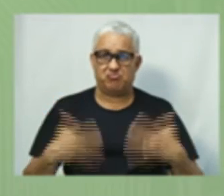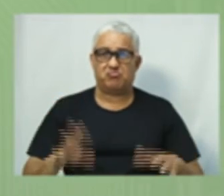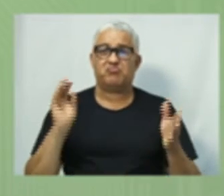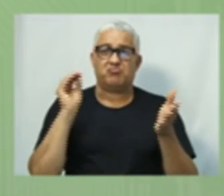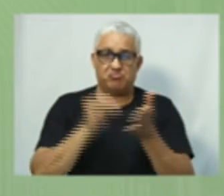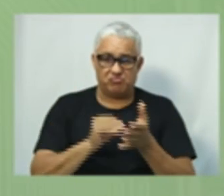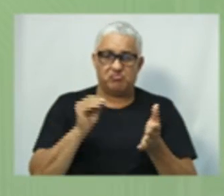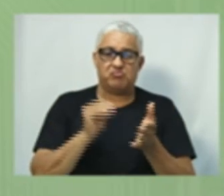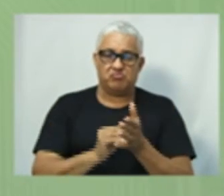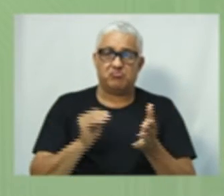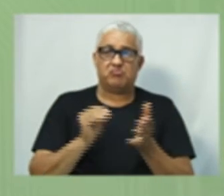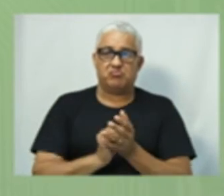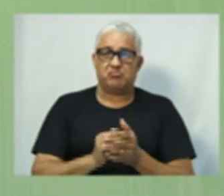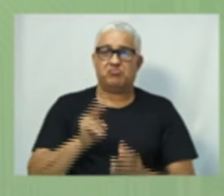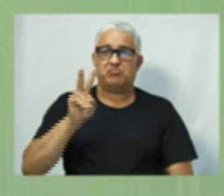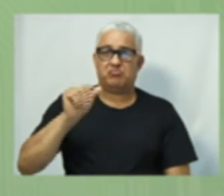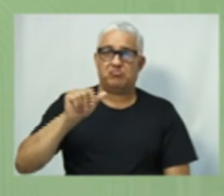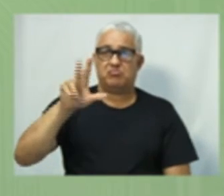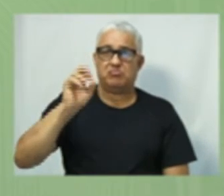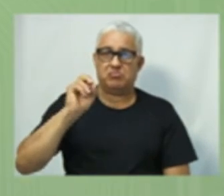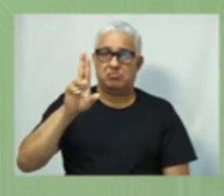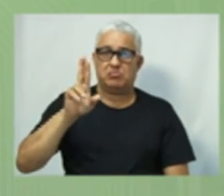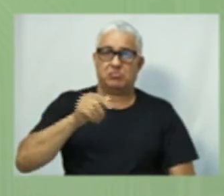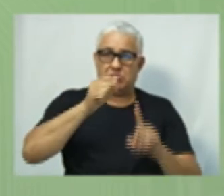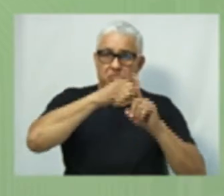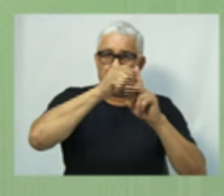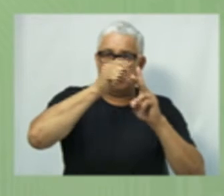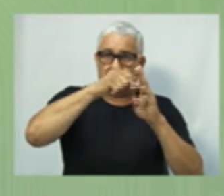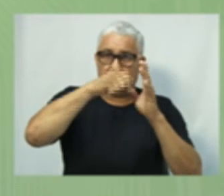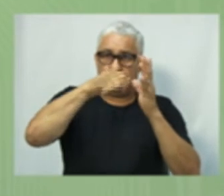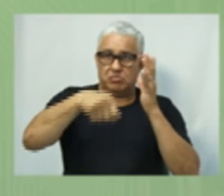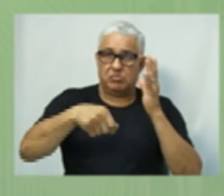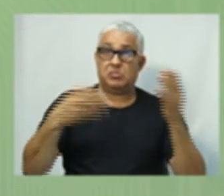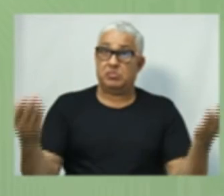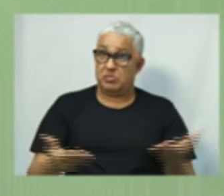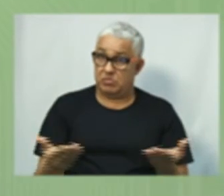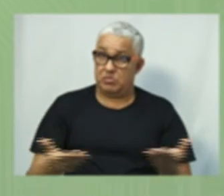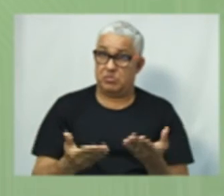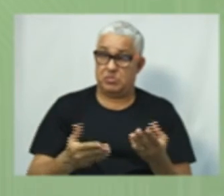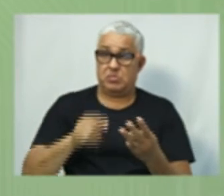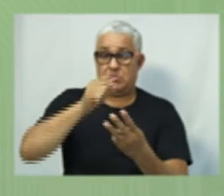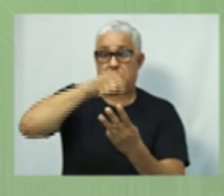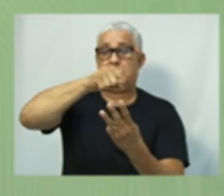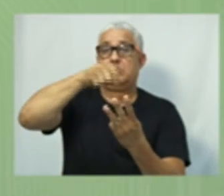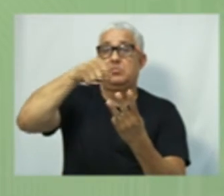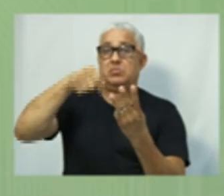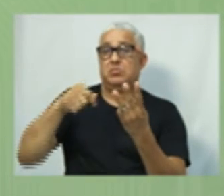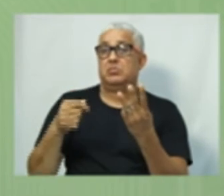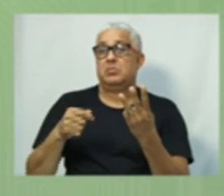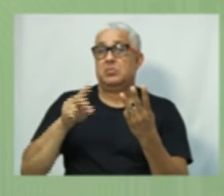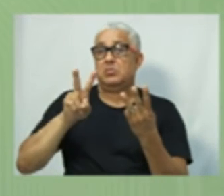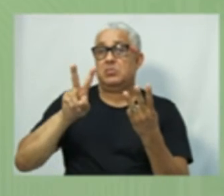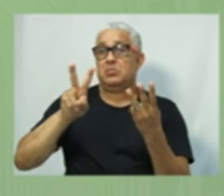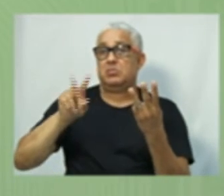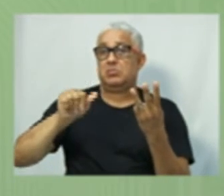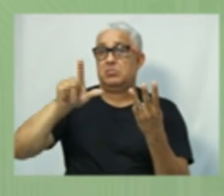os valores mensais, mas agora temos os valores